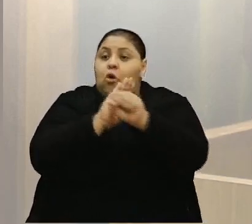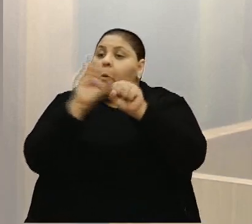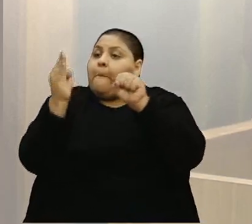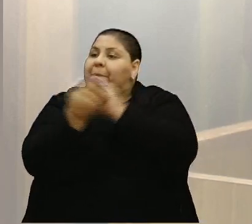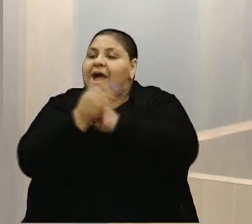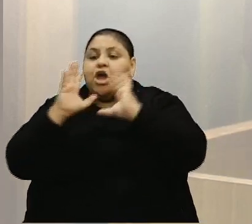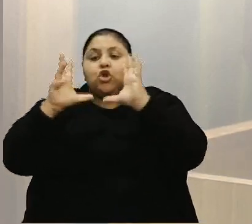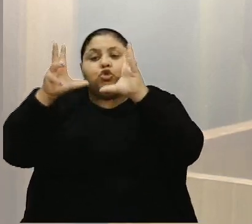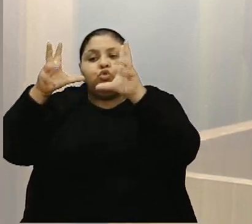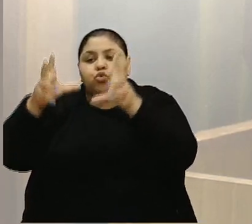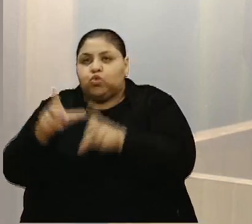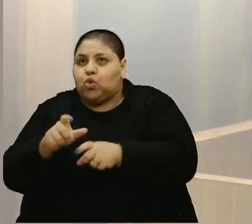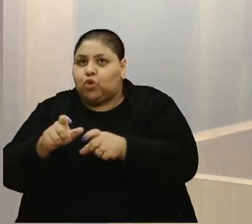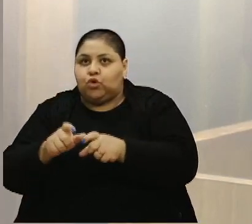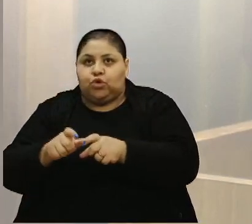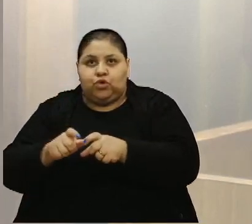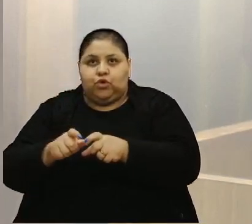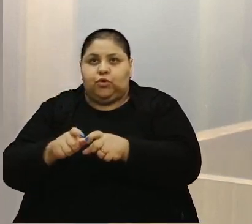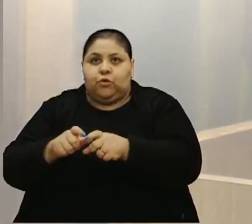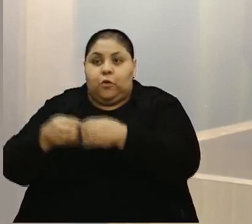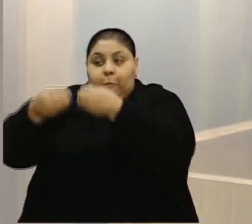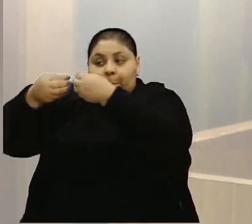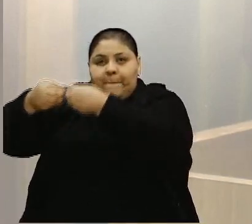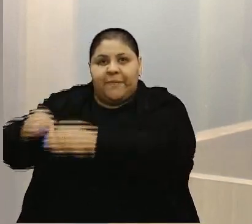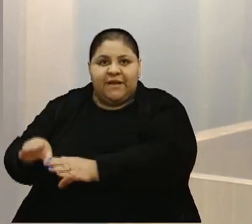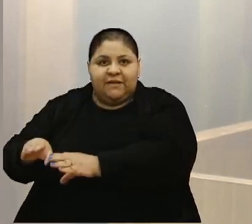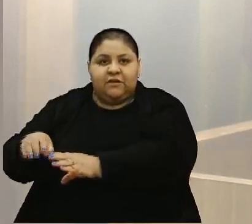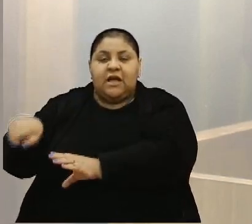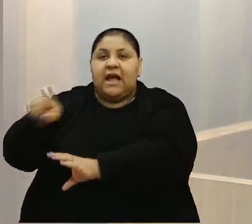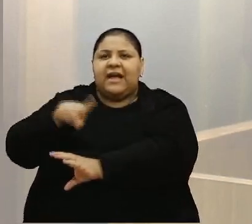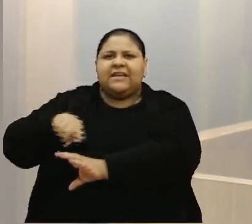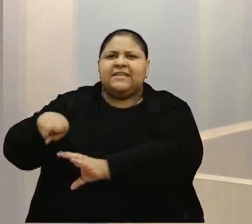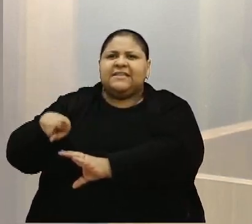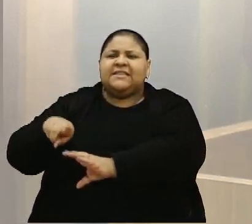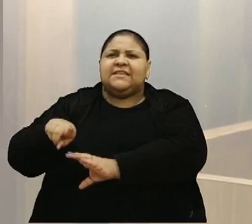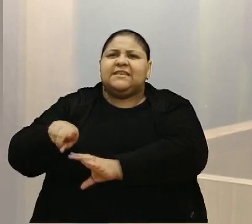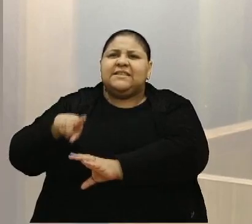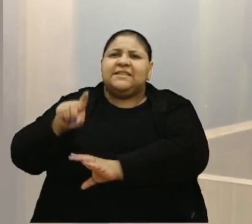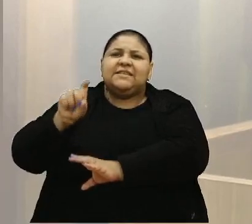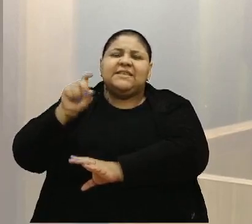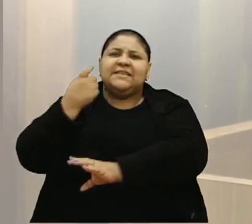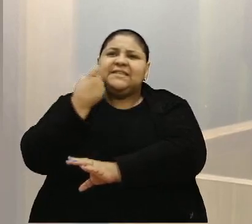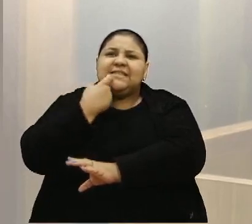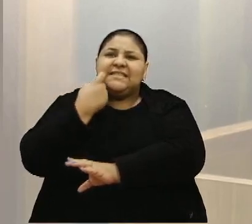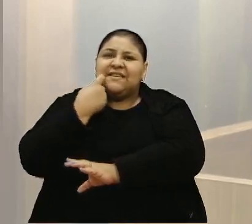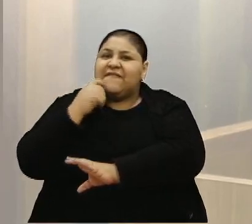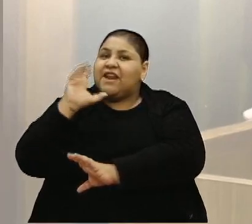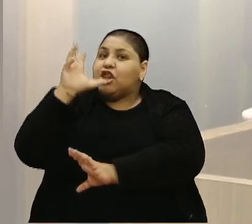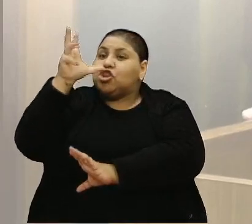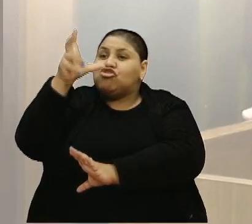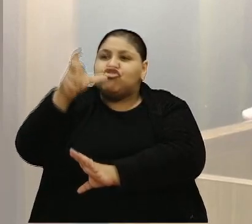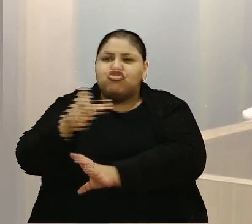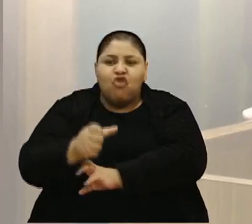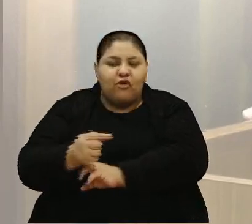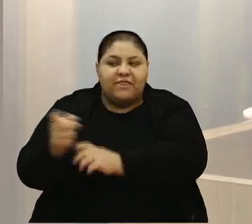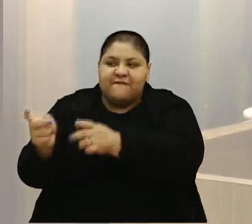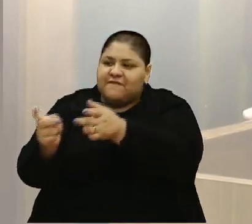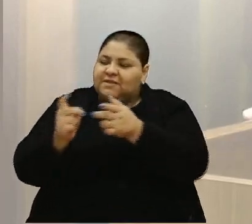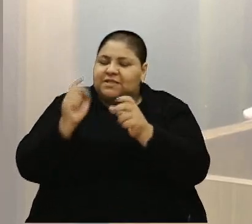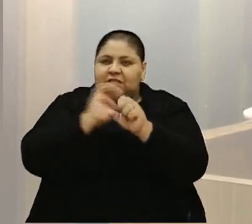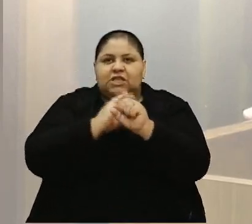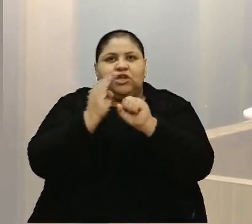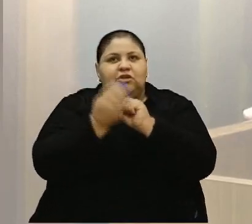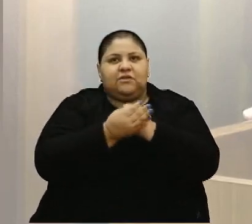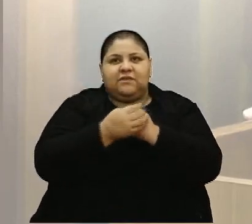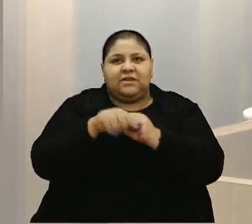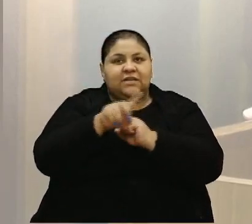inteiro praticamente foi comprometido. A gente passou sexta-feira inteira lá no 1º de Maio. E a